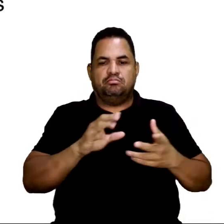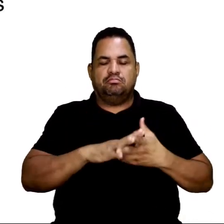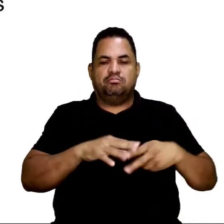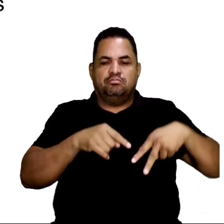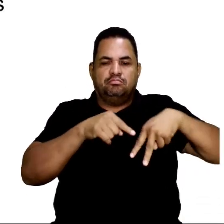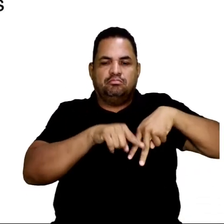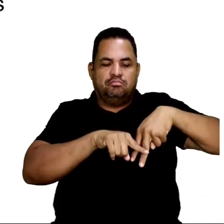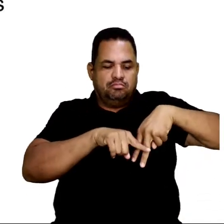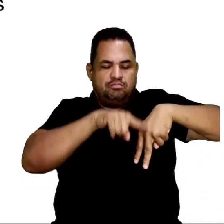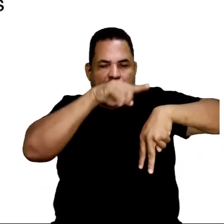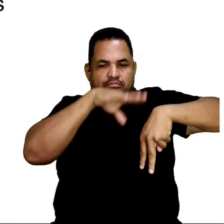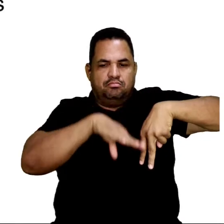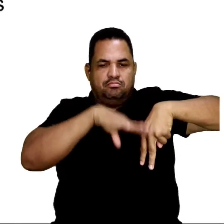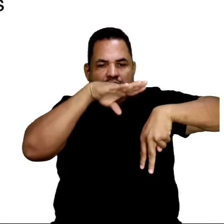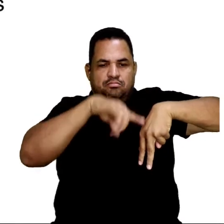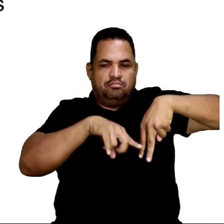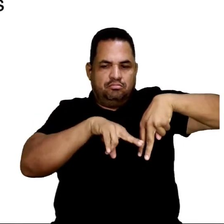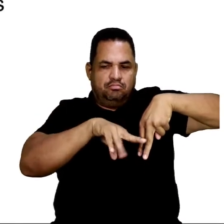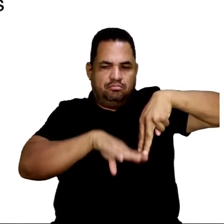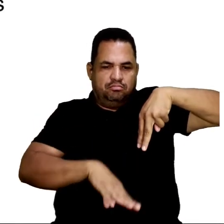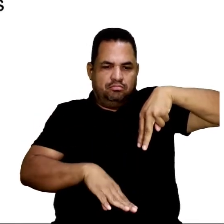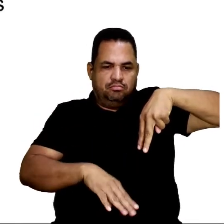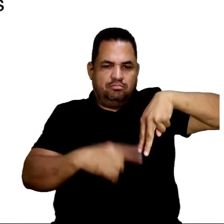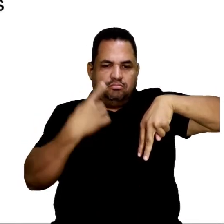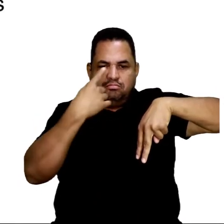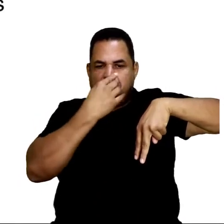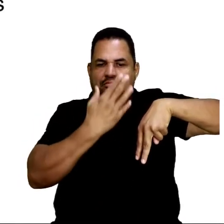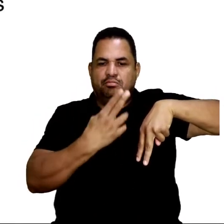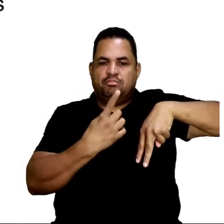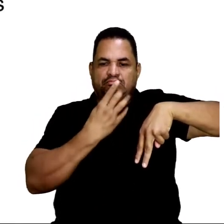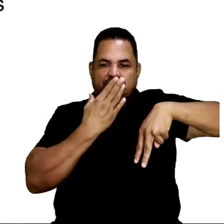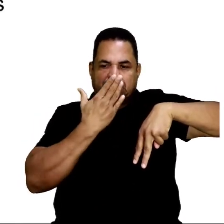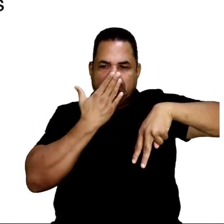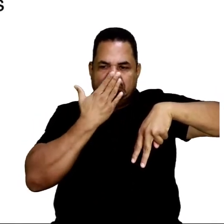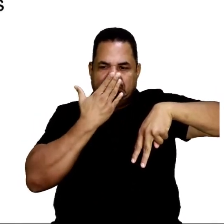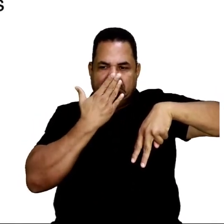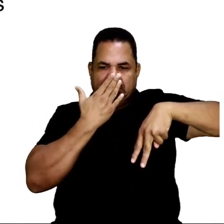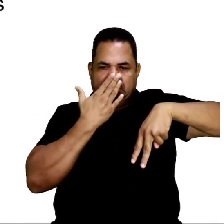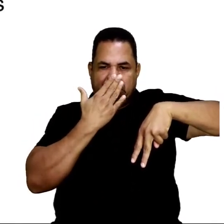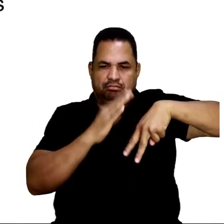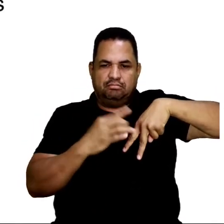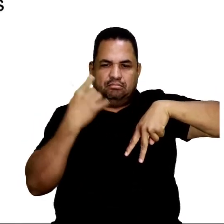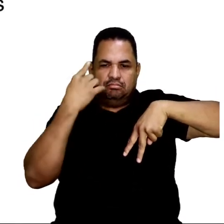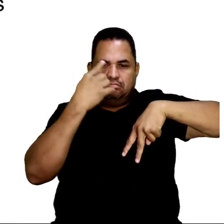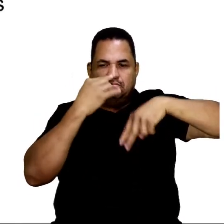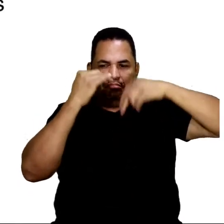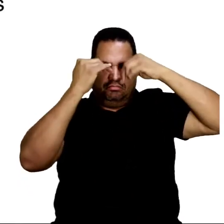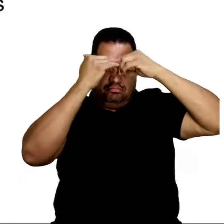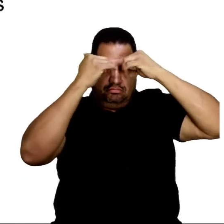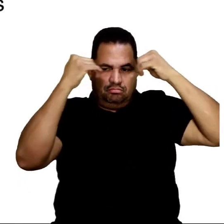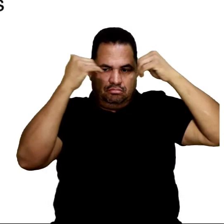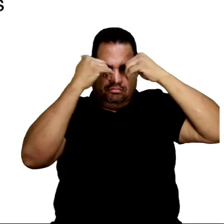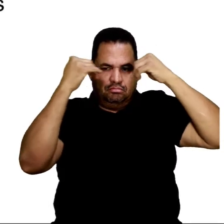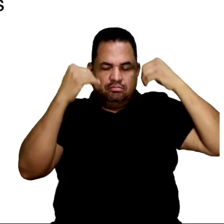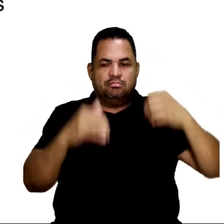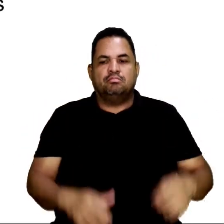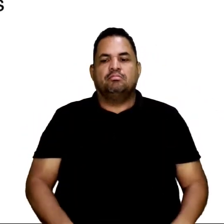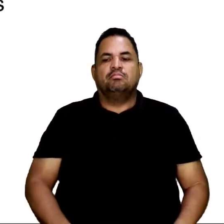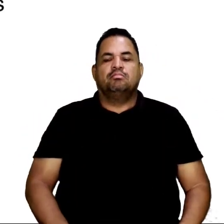membros superiores e inferiores. O nariz é achatado e os olhos muito afastados.